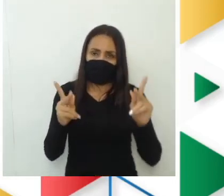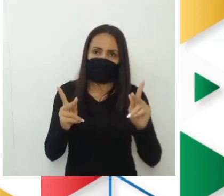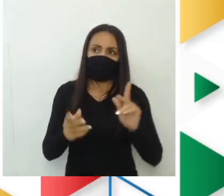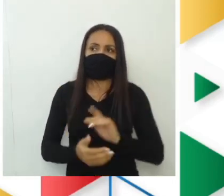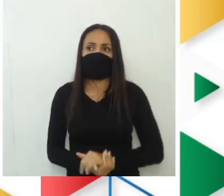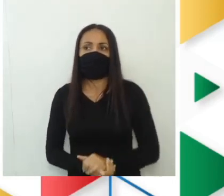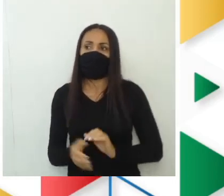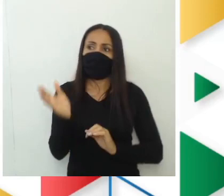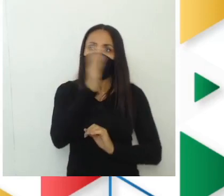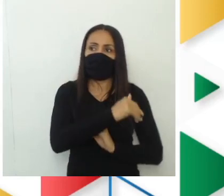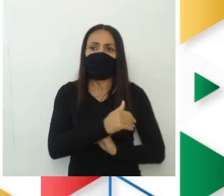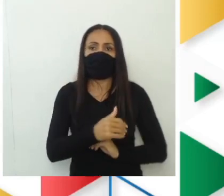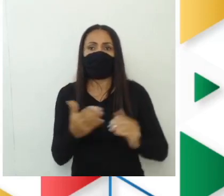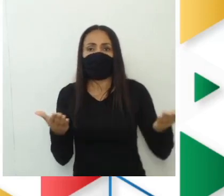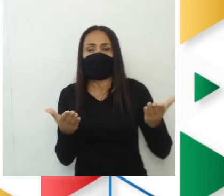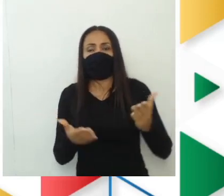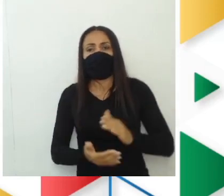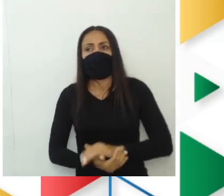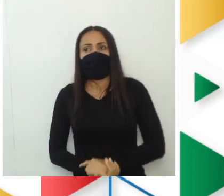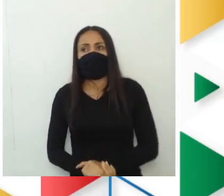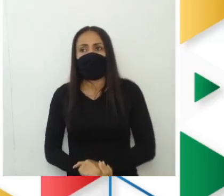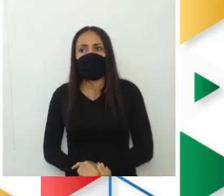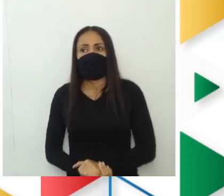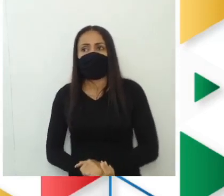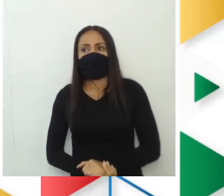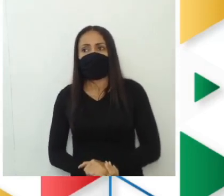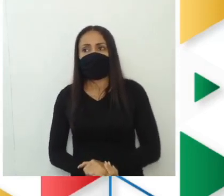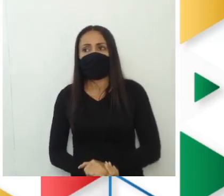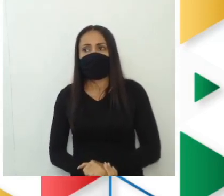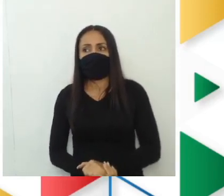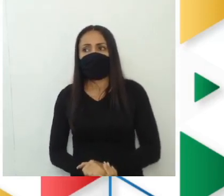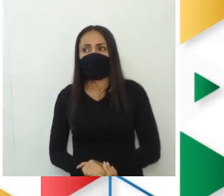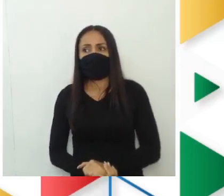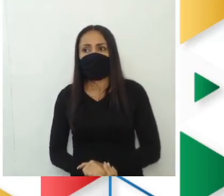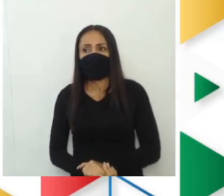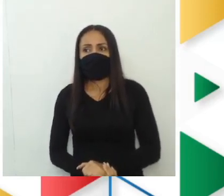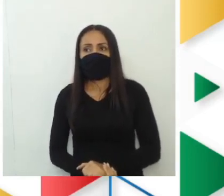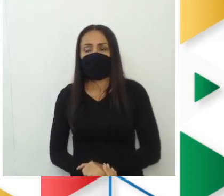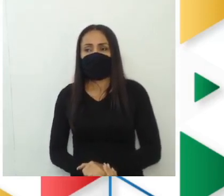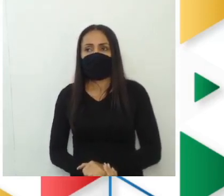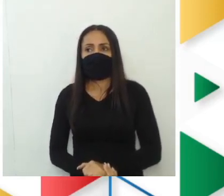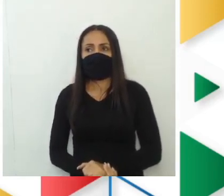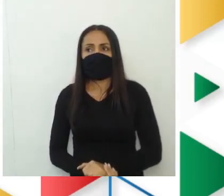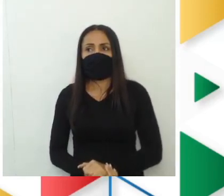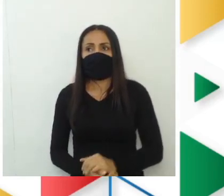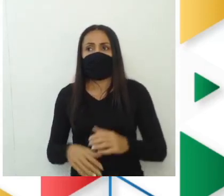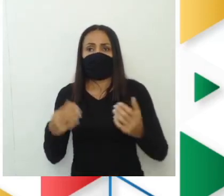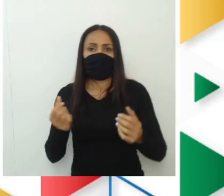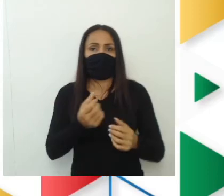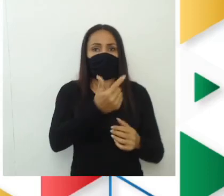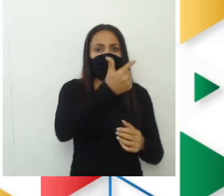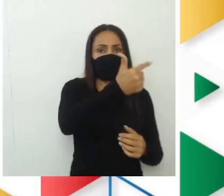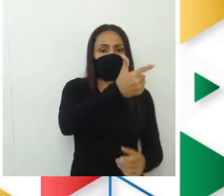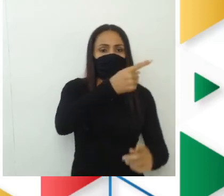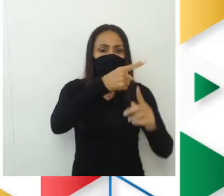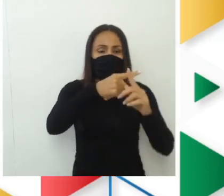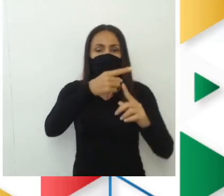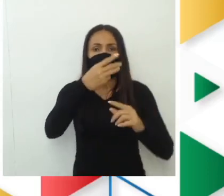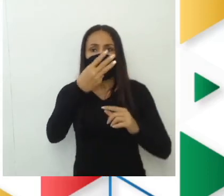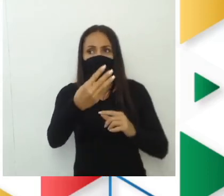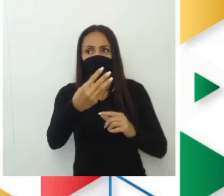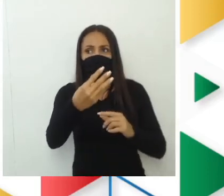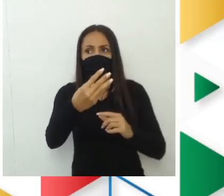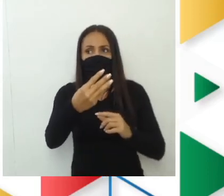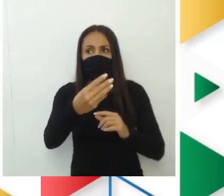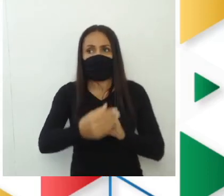comigo agora que a gente vai ver um intervalozinho aí, ó. Se eu faço 2 mais 3, na